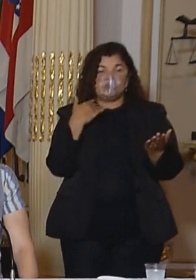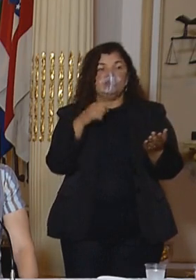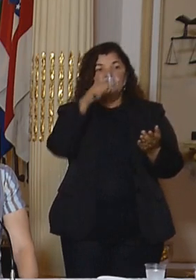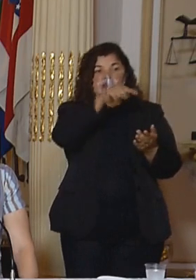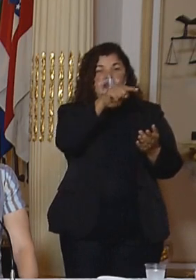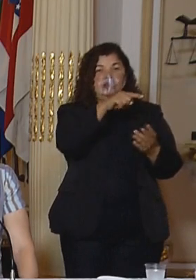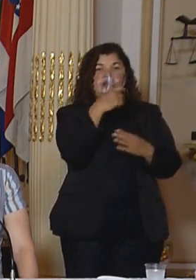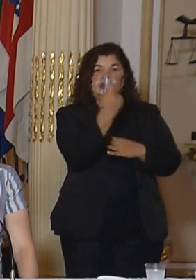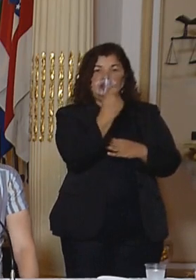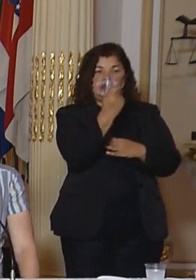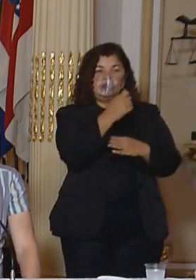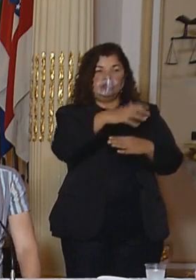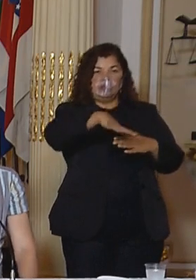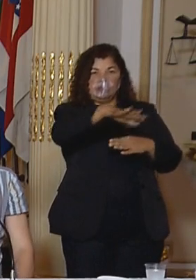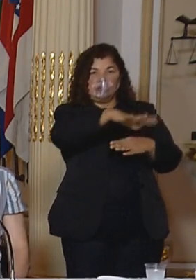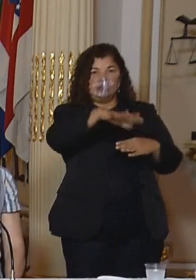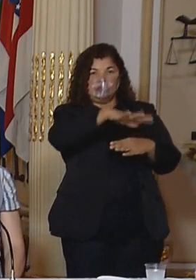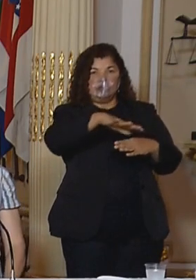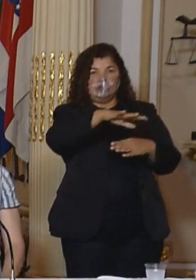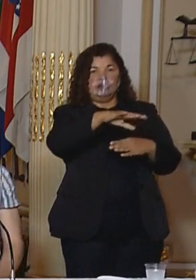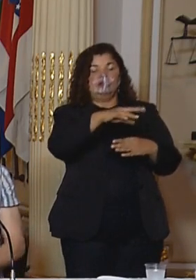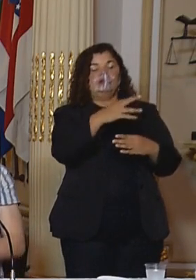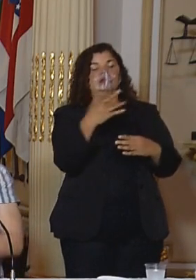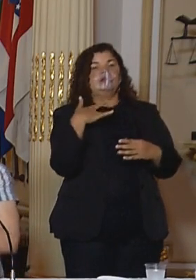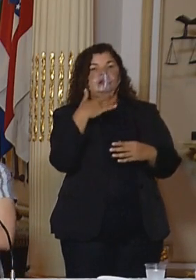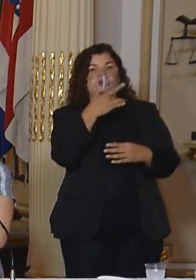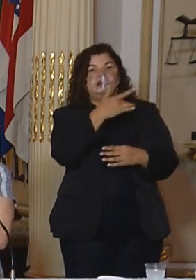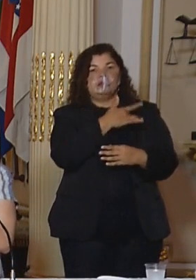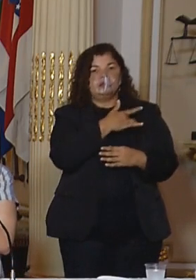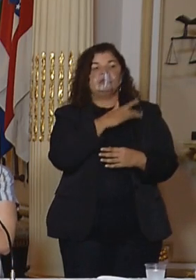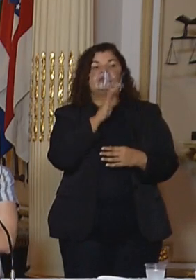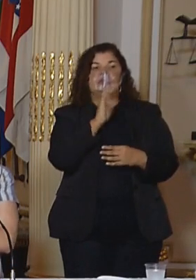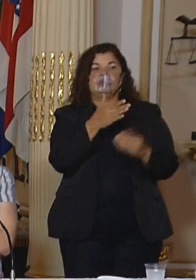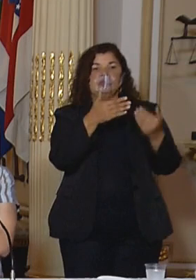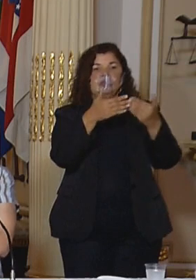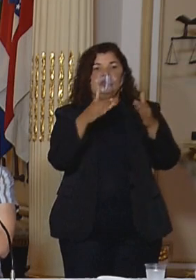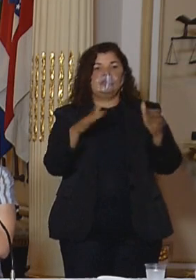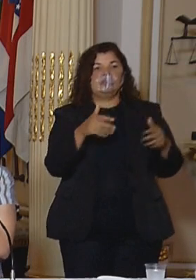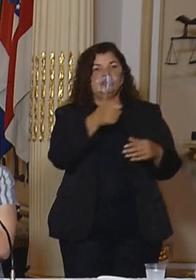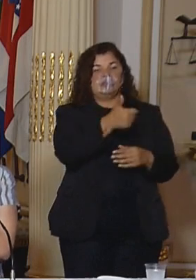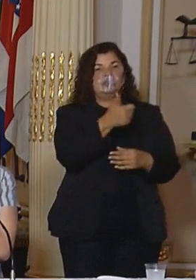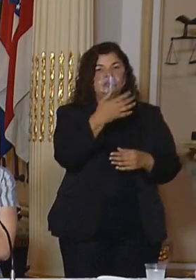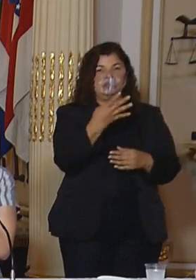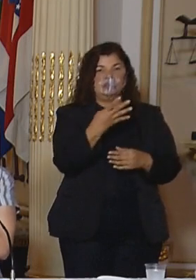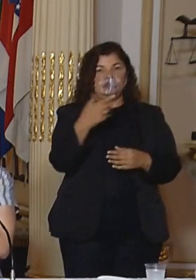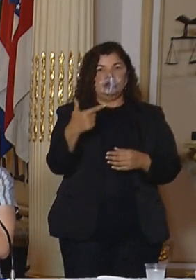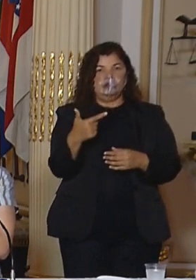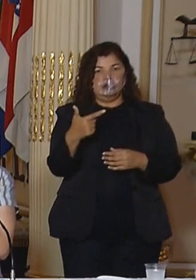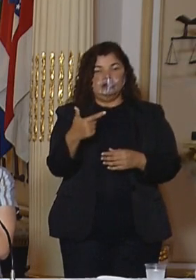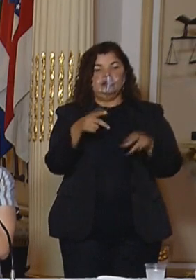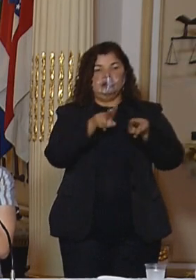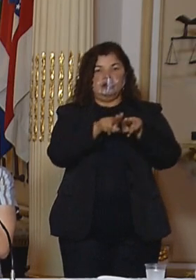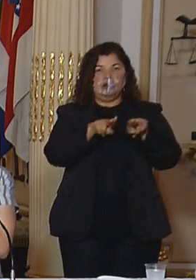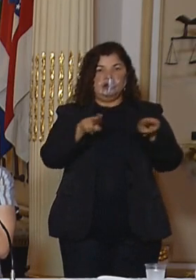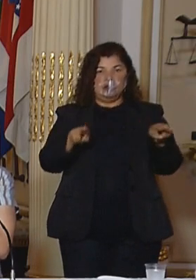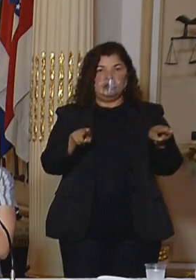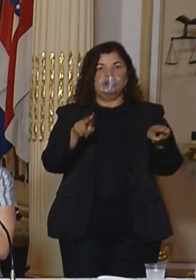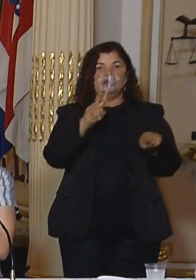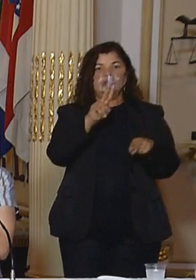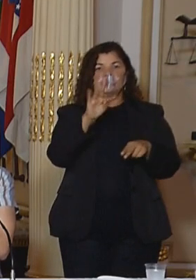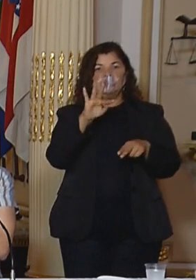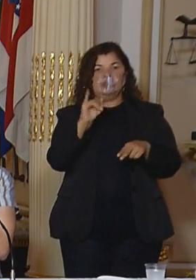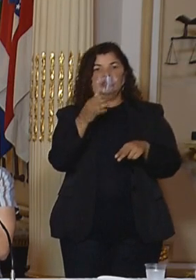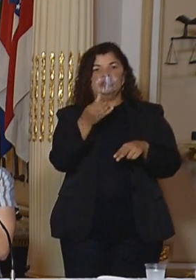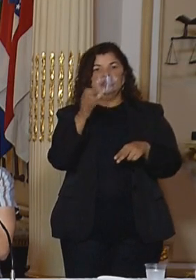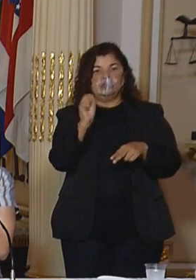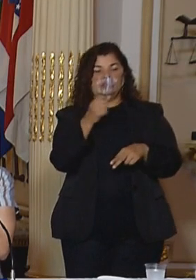saúde, que engloba o Agreste Pernambucano, nós já abrimos 142 leitos, 168 de UTI e